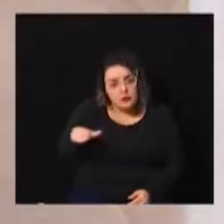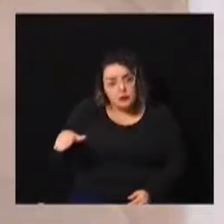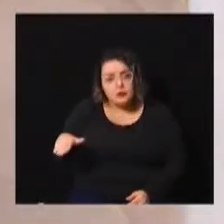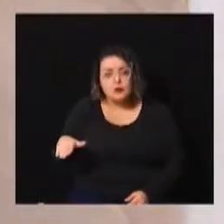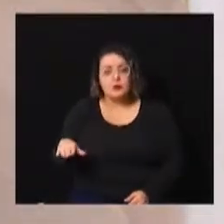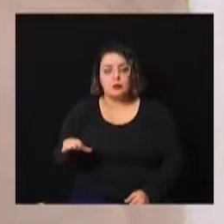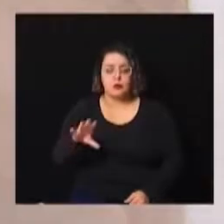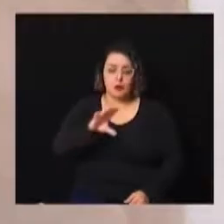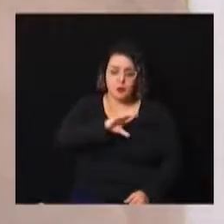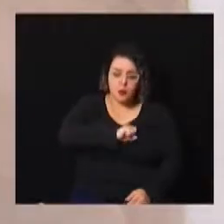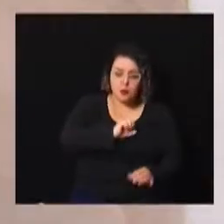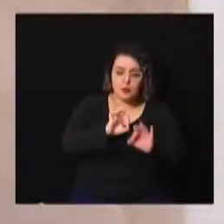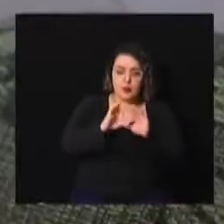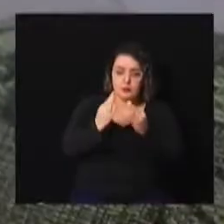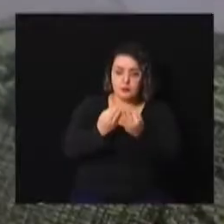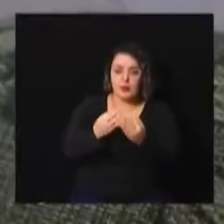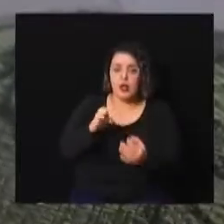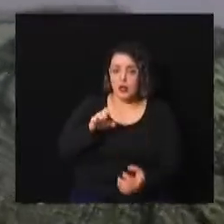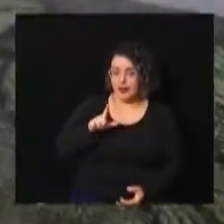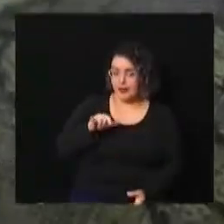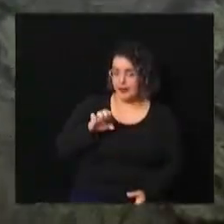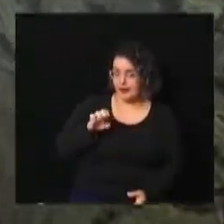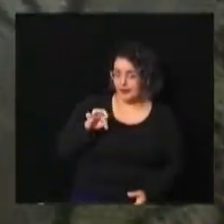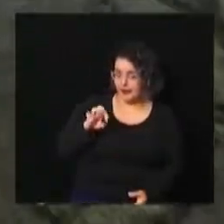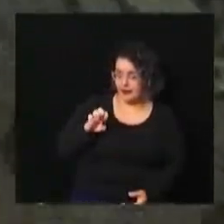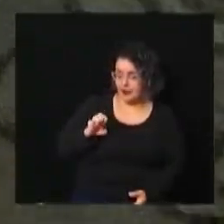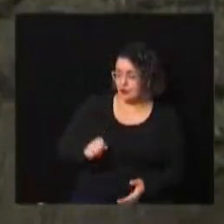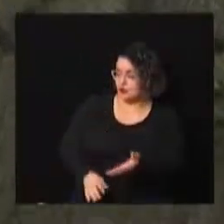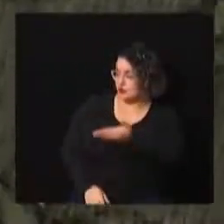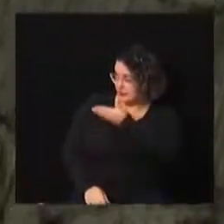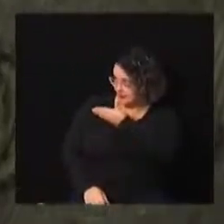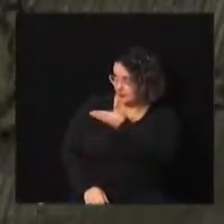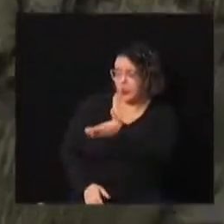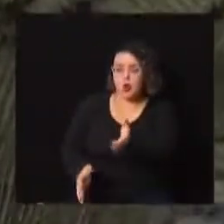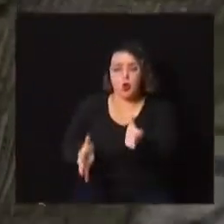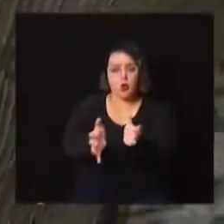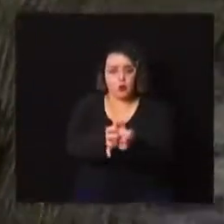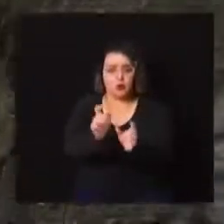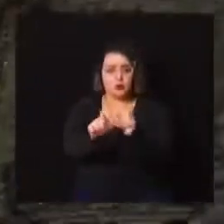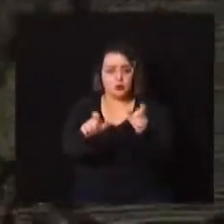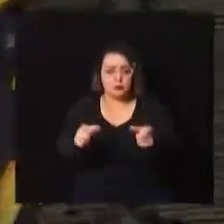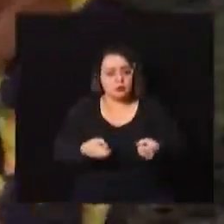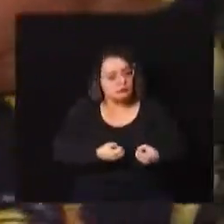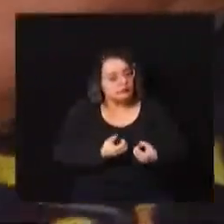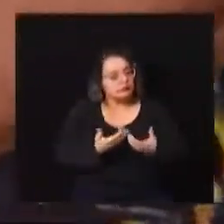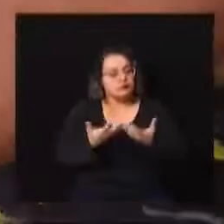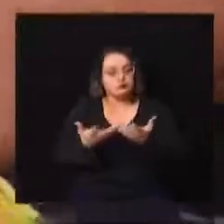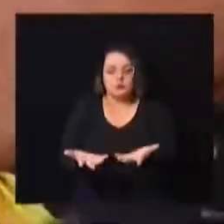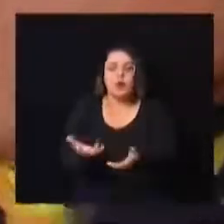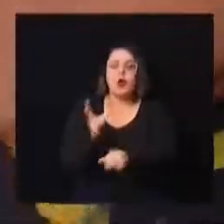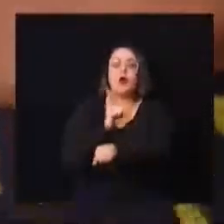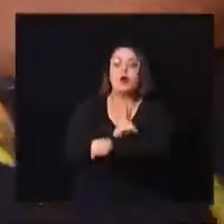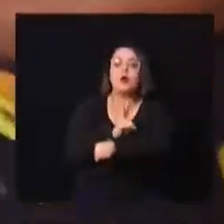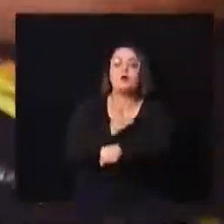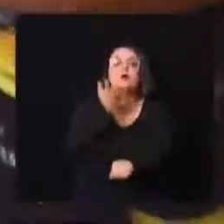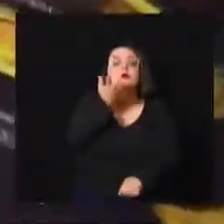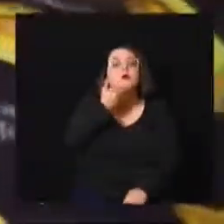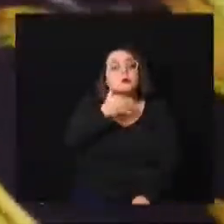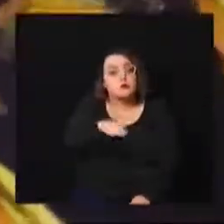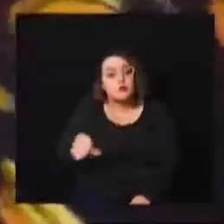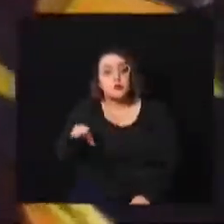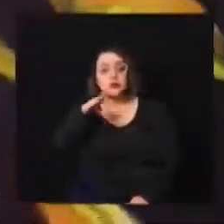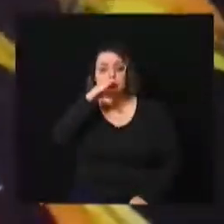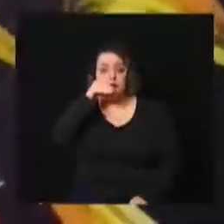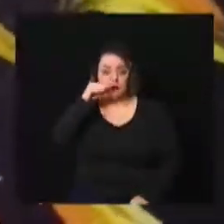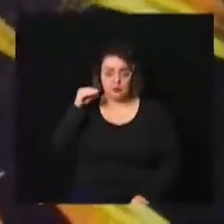crianças, o amor pela família, né? A Eliette faz parte de um grupo de pessoas que se colocam à disposição para cuidar de crianças